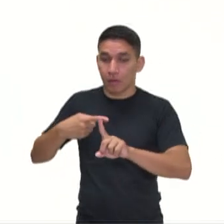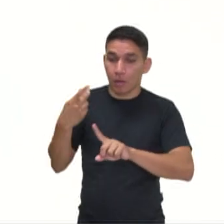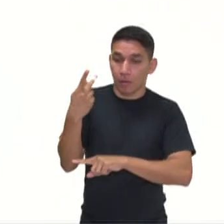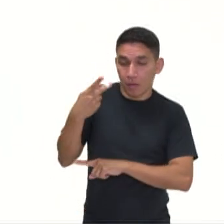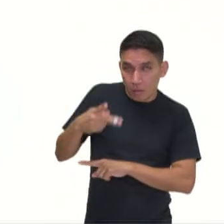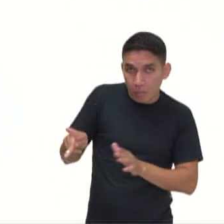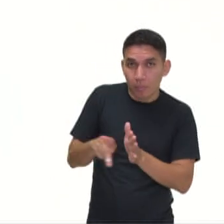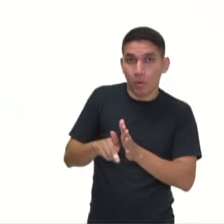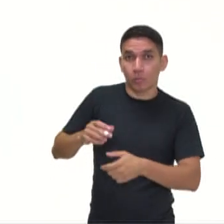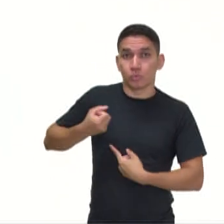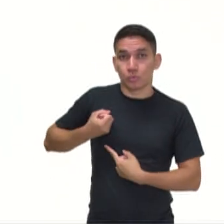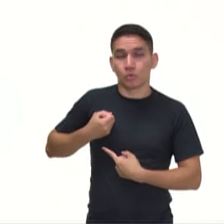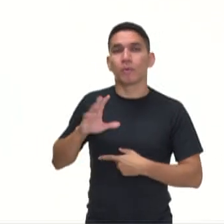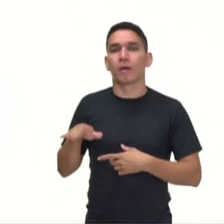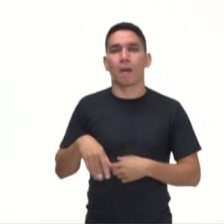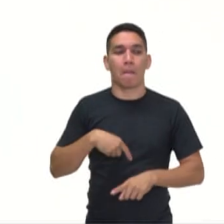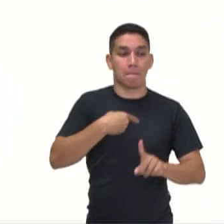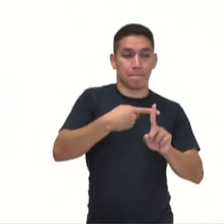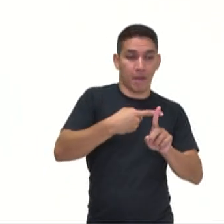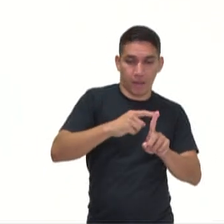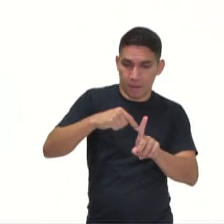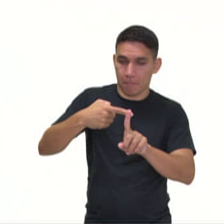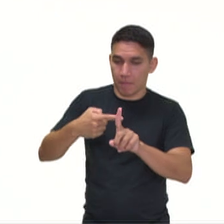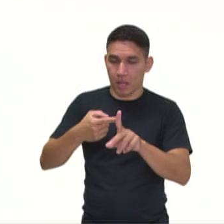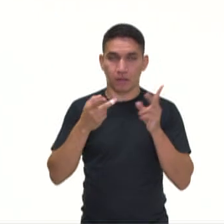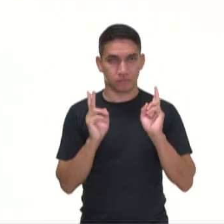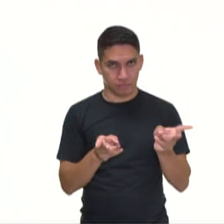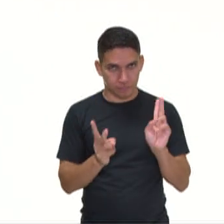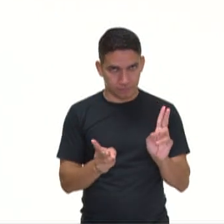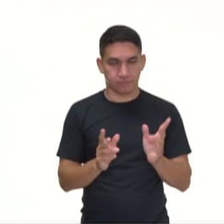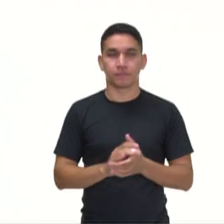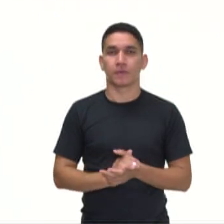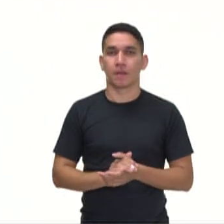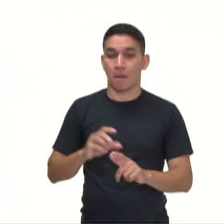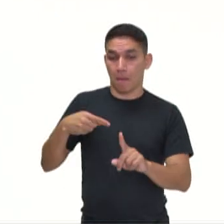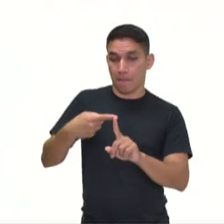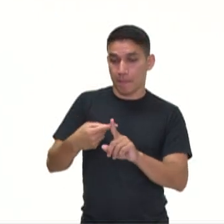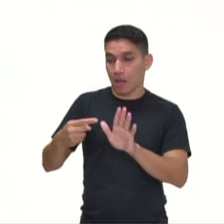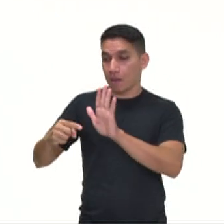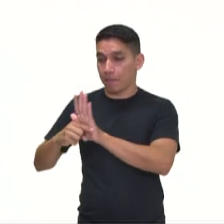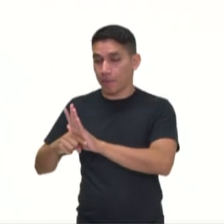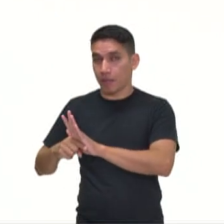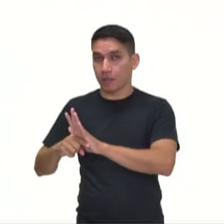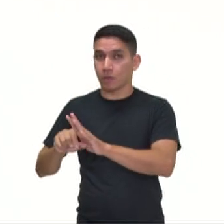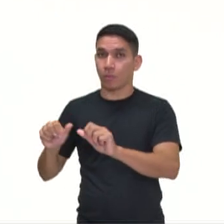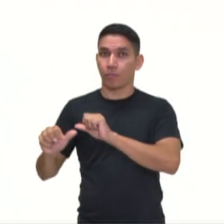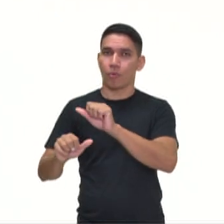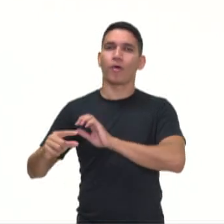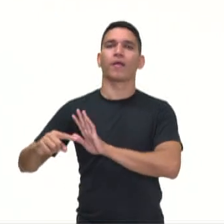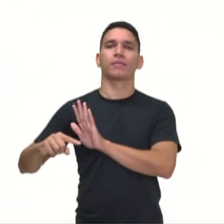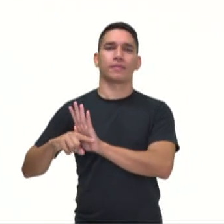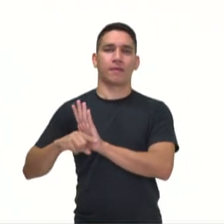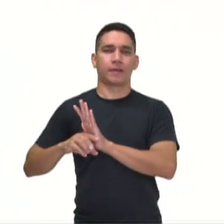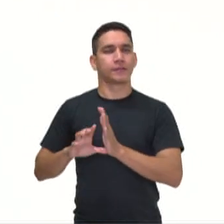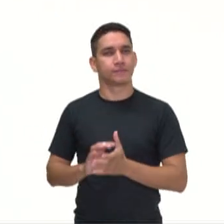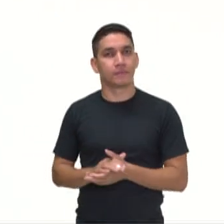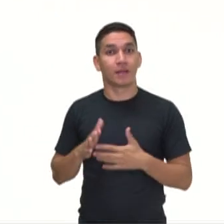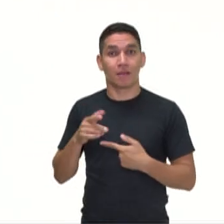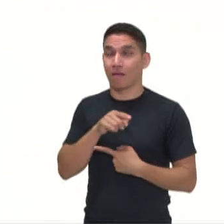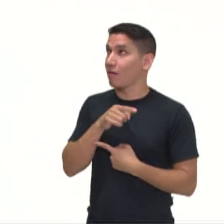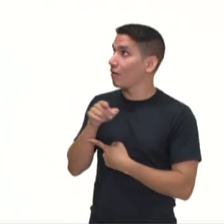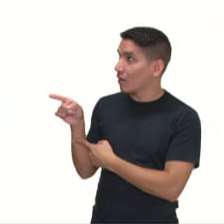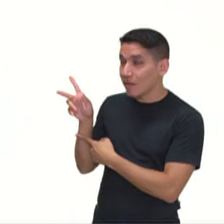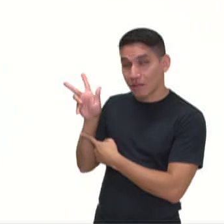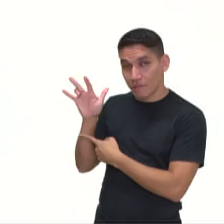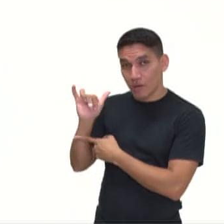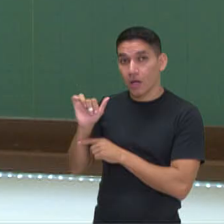Mais com mais fica um valor positivo, mais com menos fica um valor negativo. Então essa continha vai